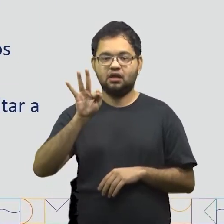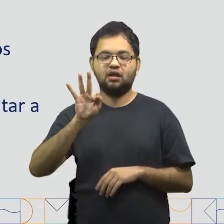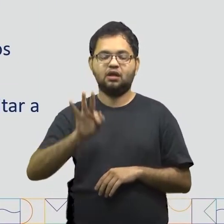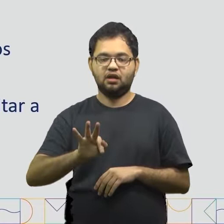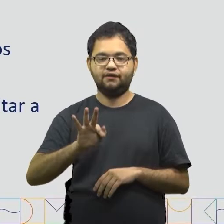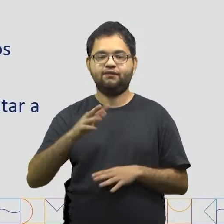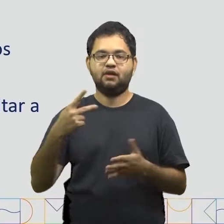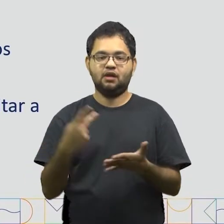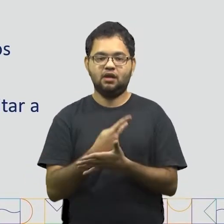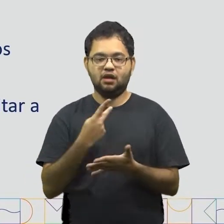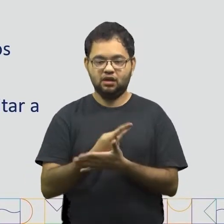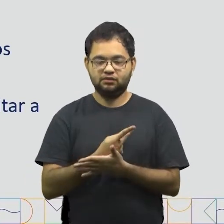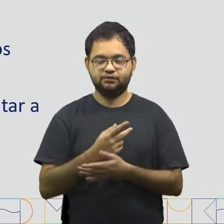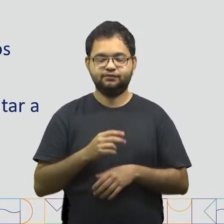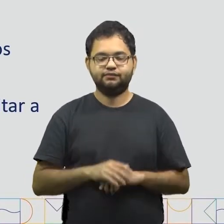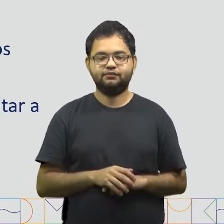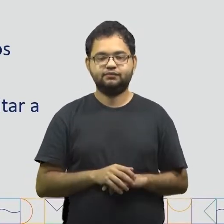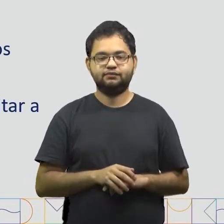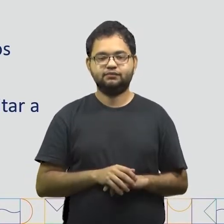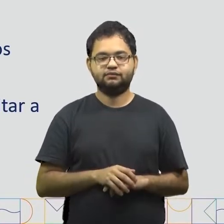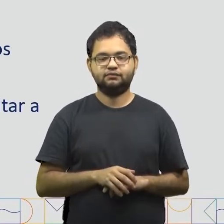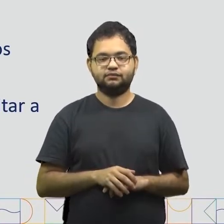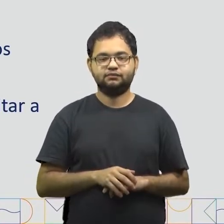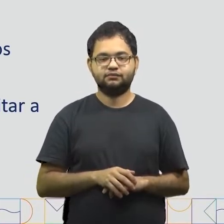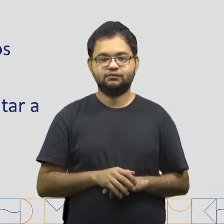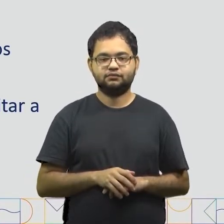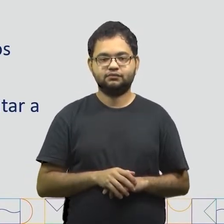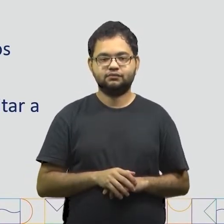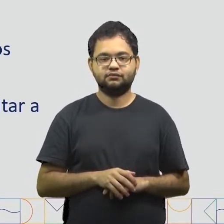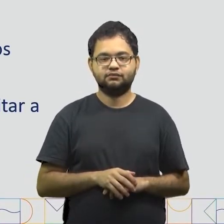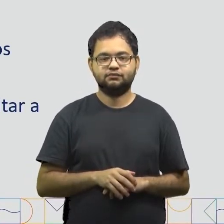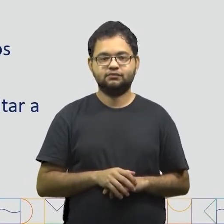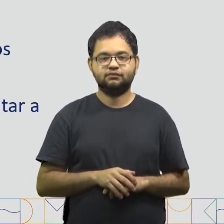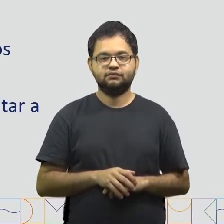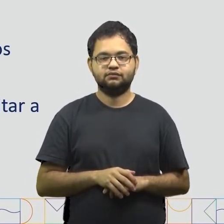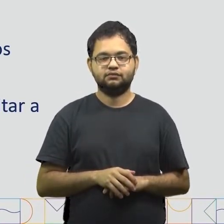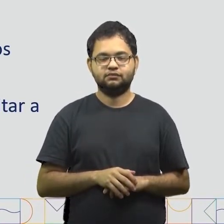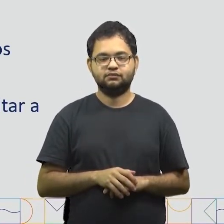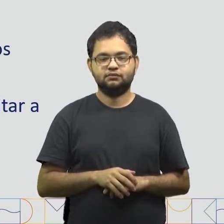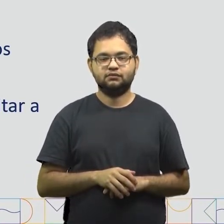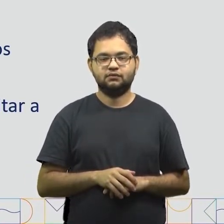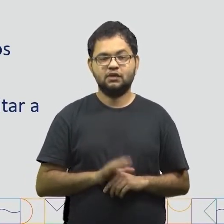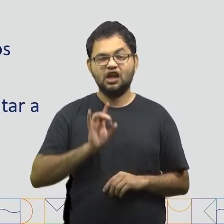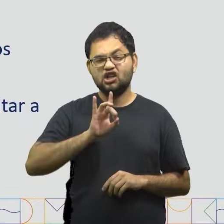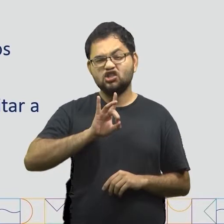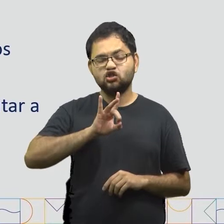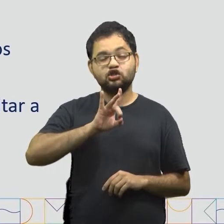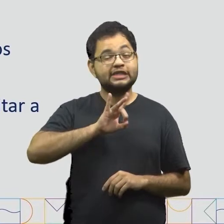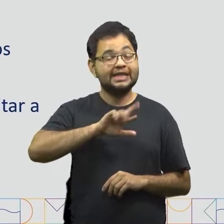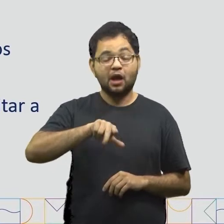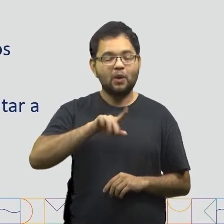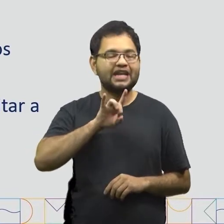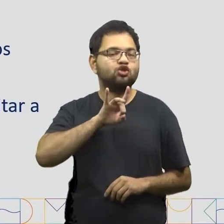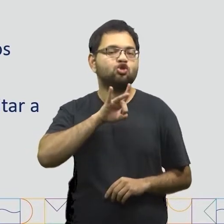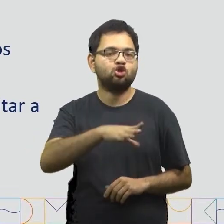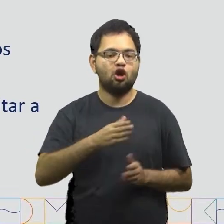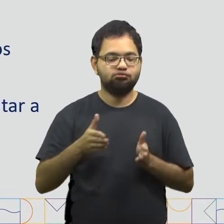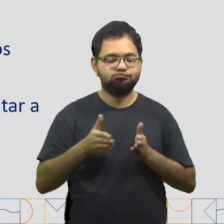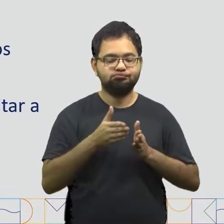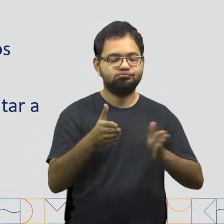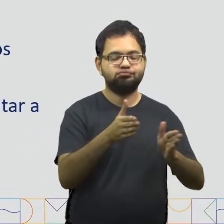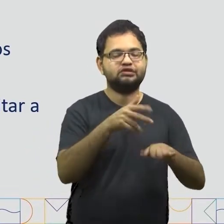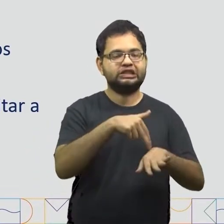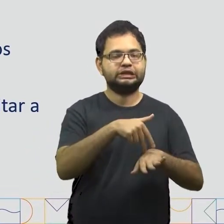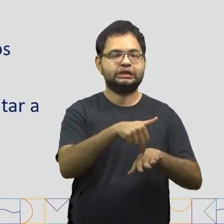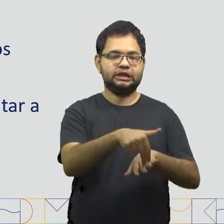se falso sobre as afirmações abaixo vamos lá a primeira afirmação não era só por via terrestre